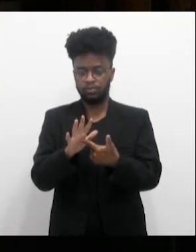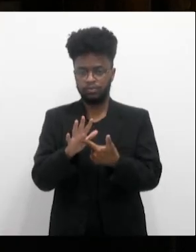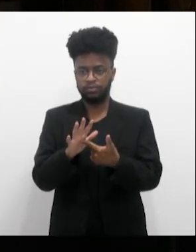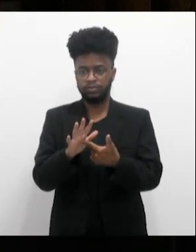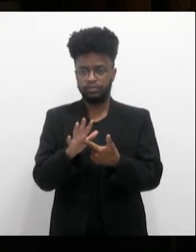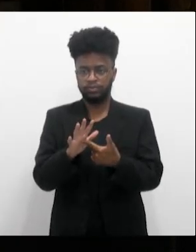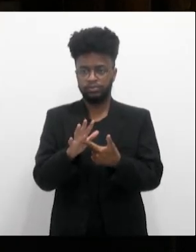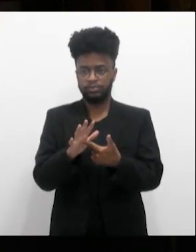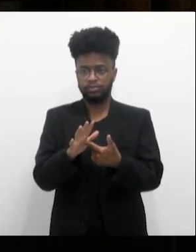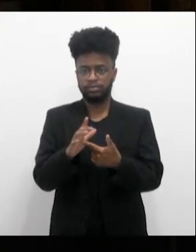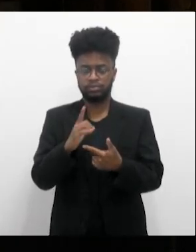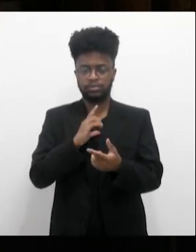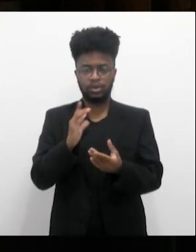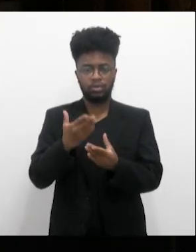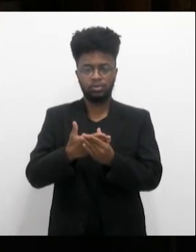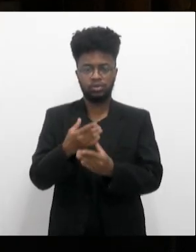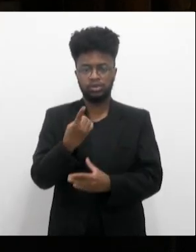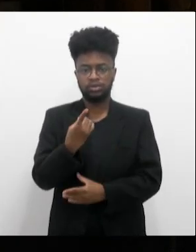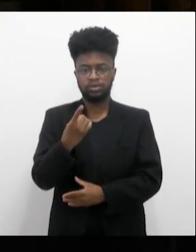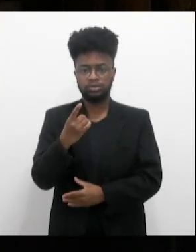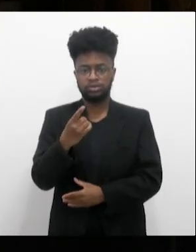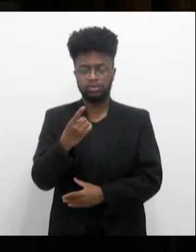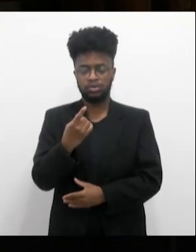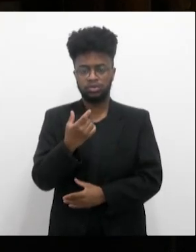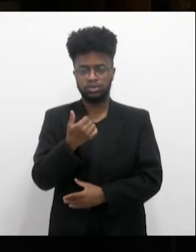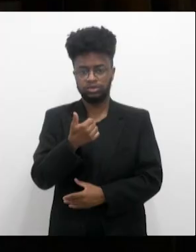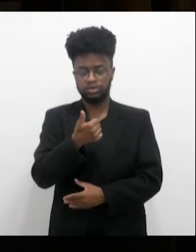no processo